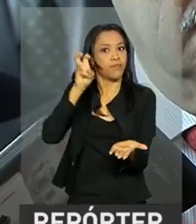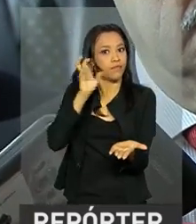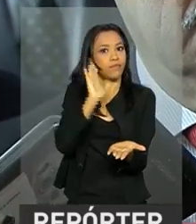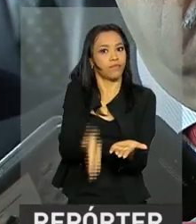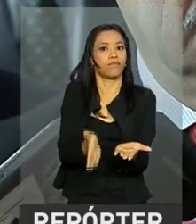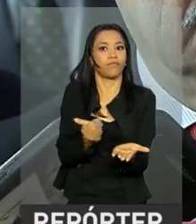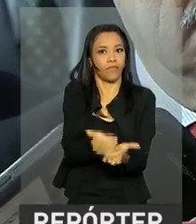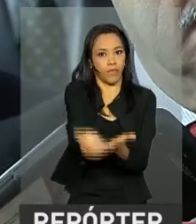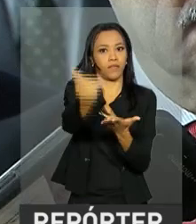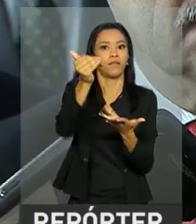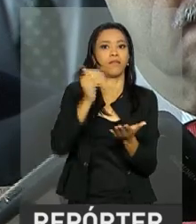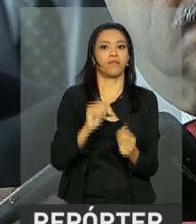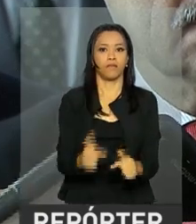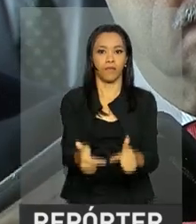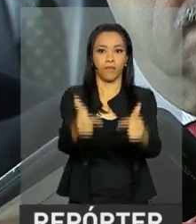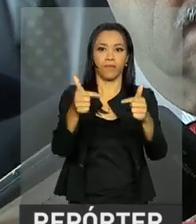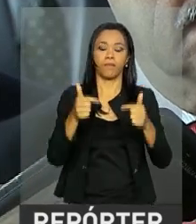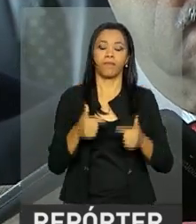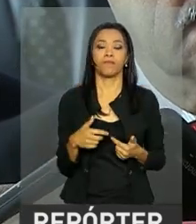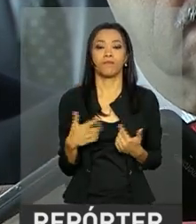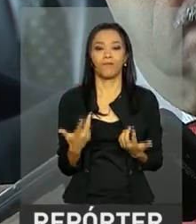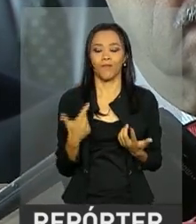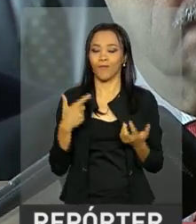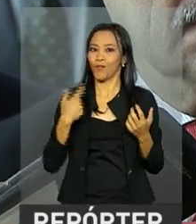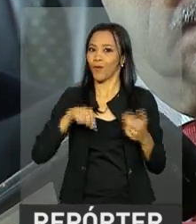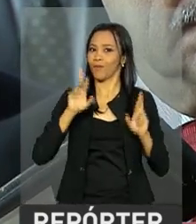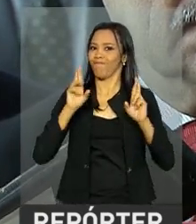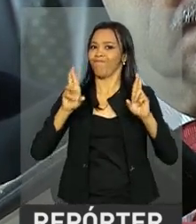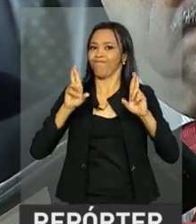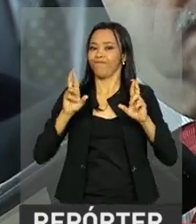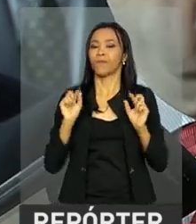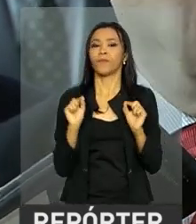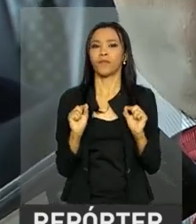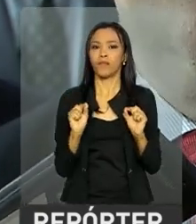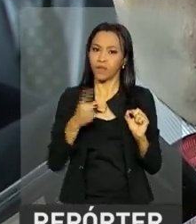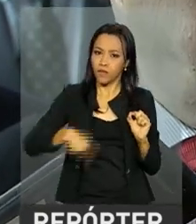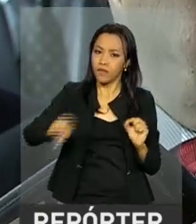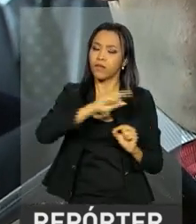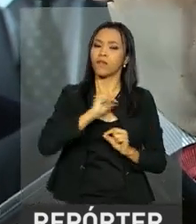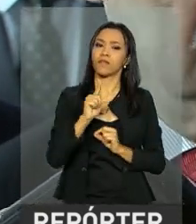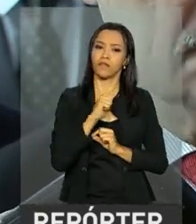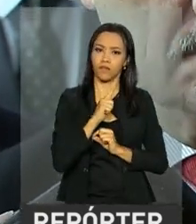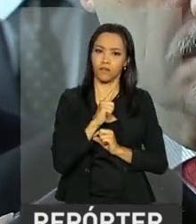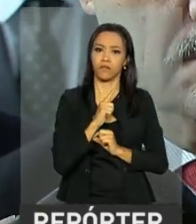conjuntamente, e a expectativa é de que tenhamos,